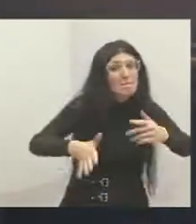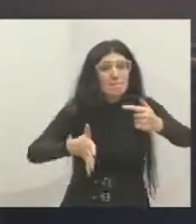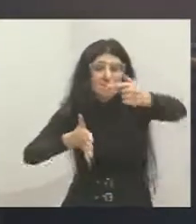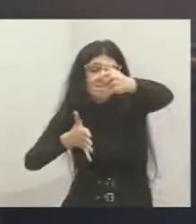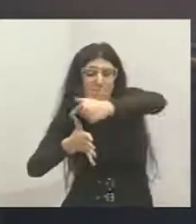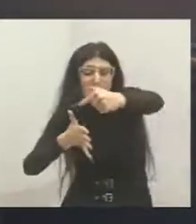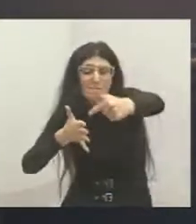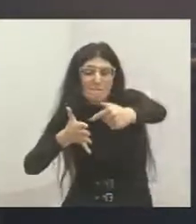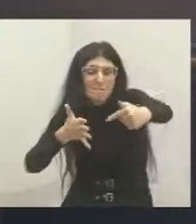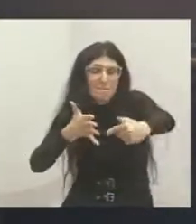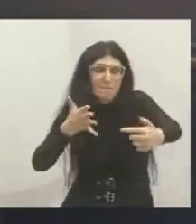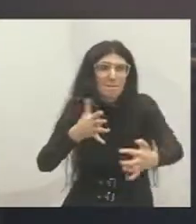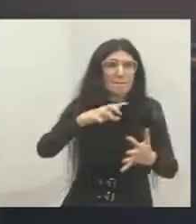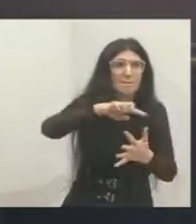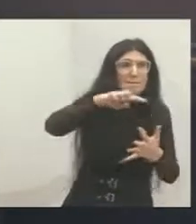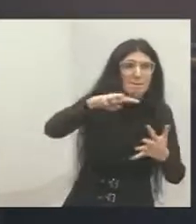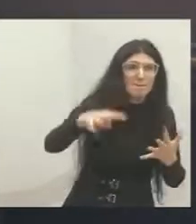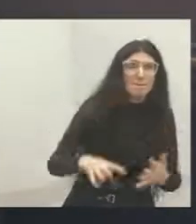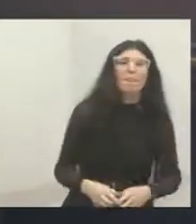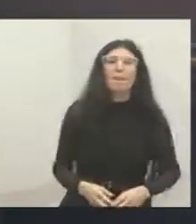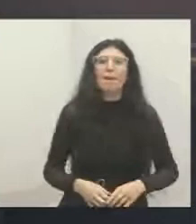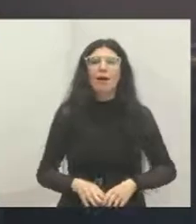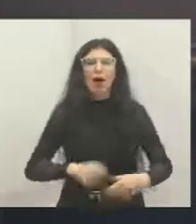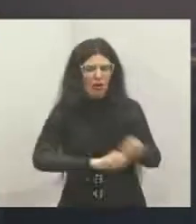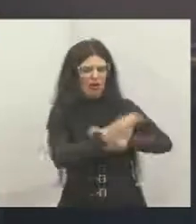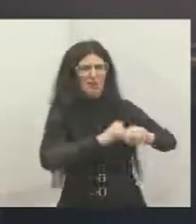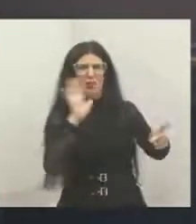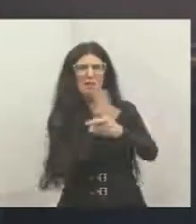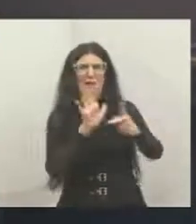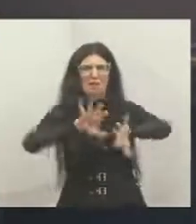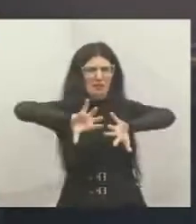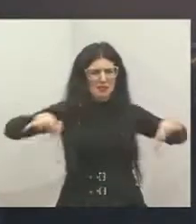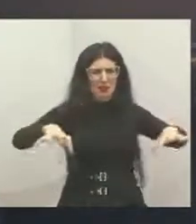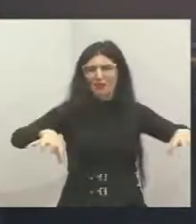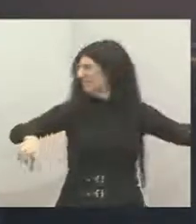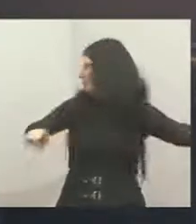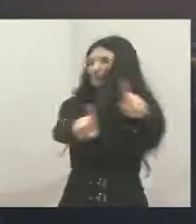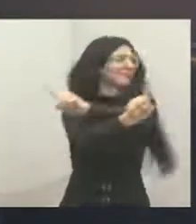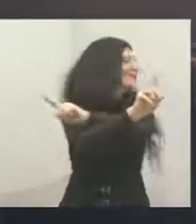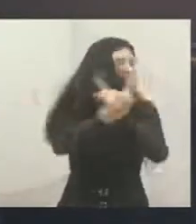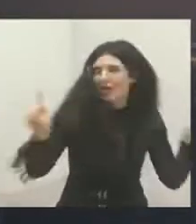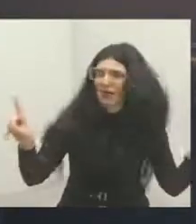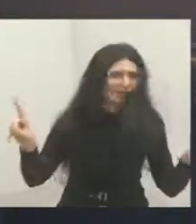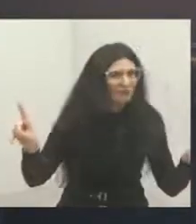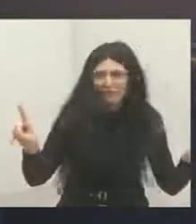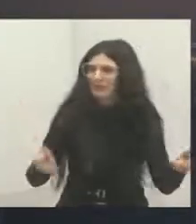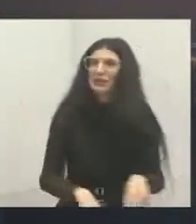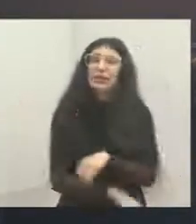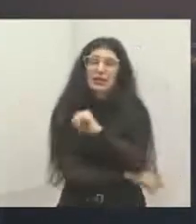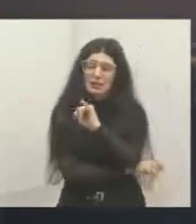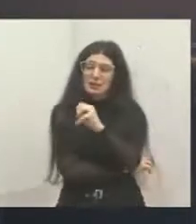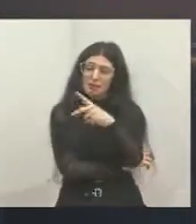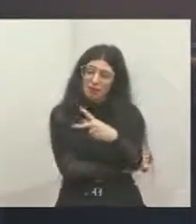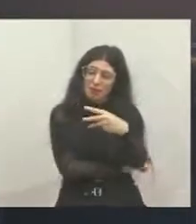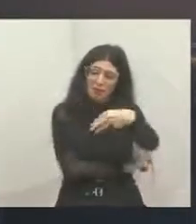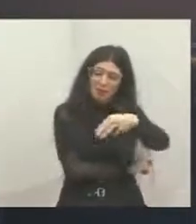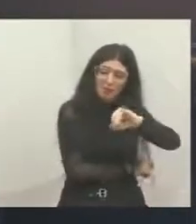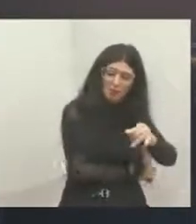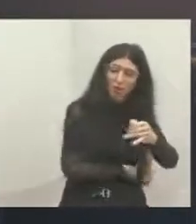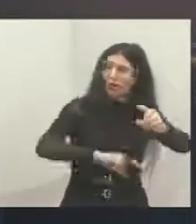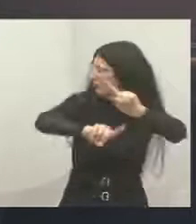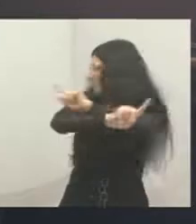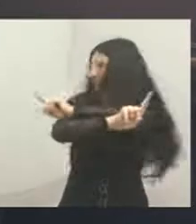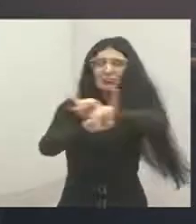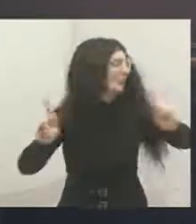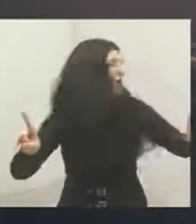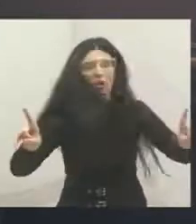Exclui SAI, exclui IPMJ, fundação, exclui tudo. É só de algumas